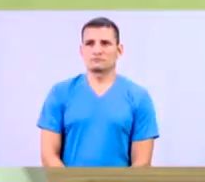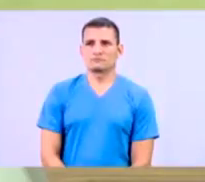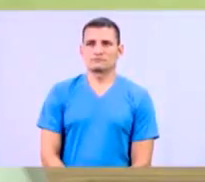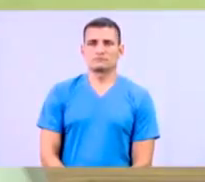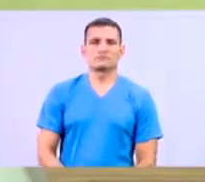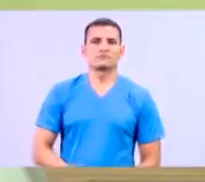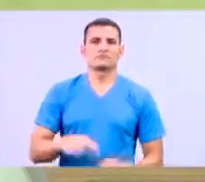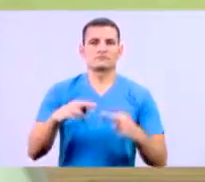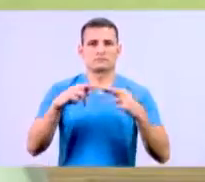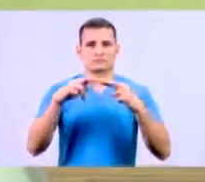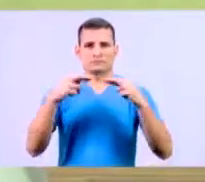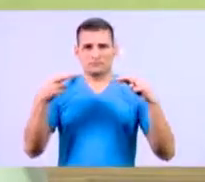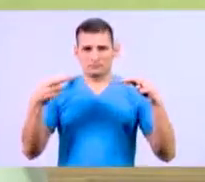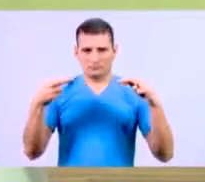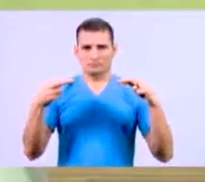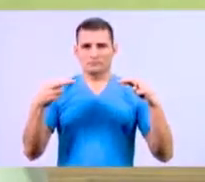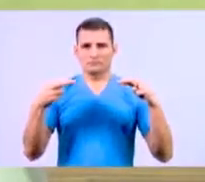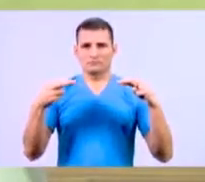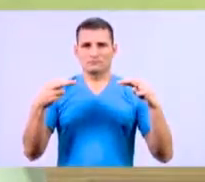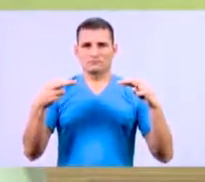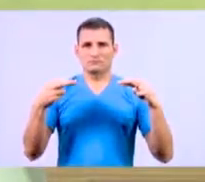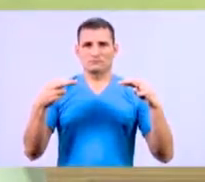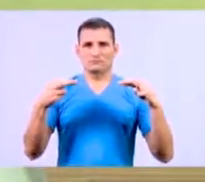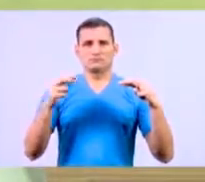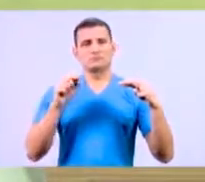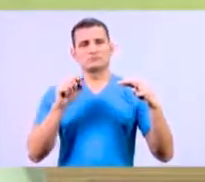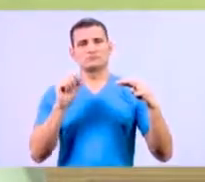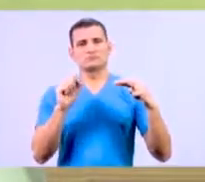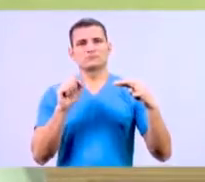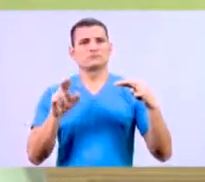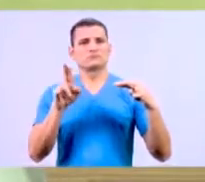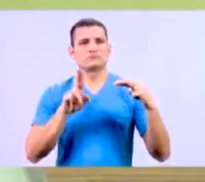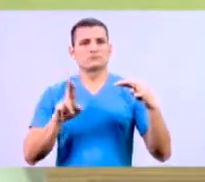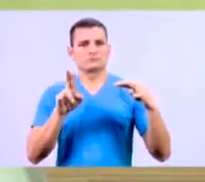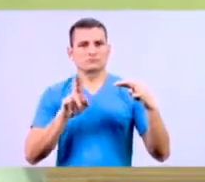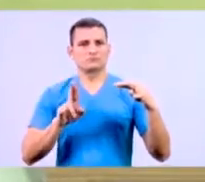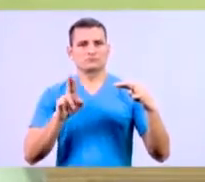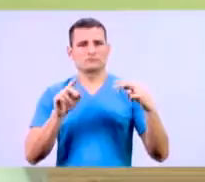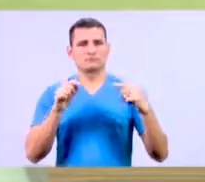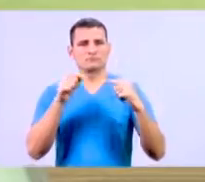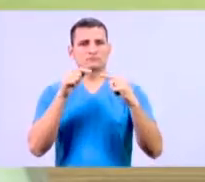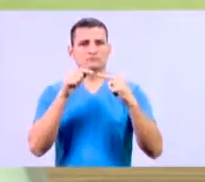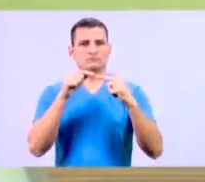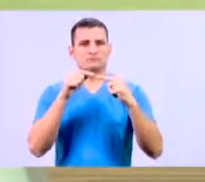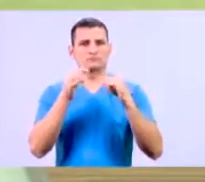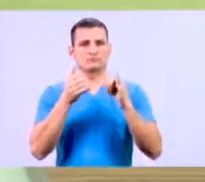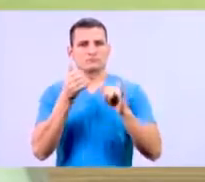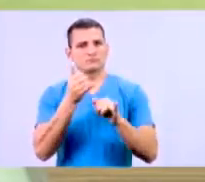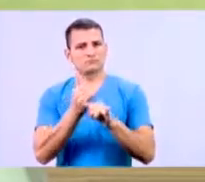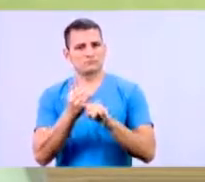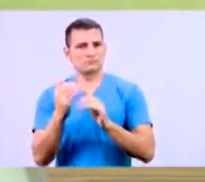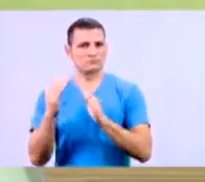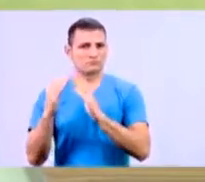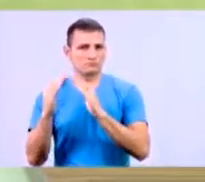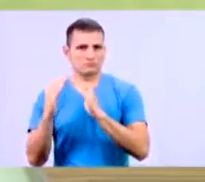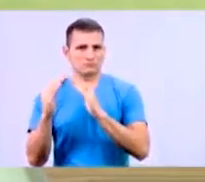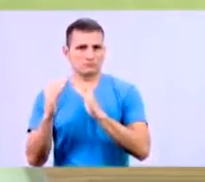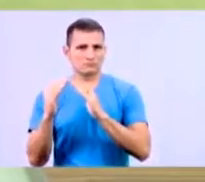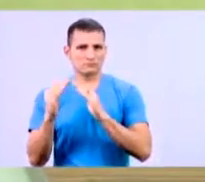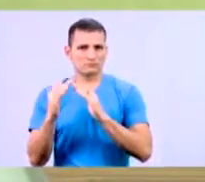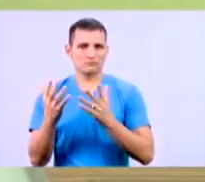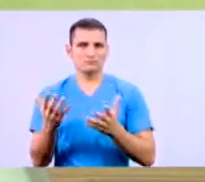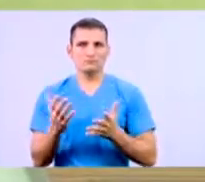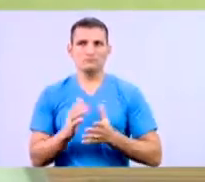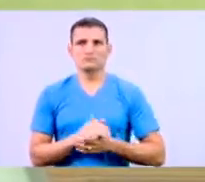pá trançado, ele poderia ser utilizado numa conexão de internet doméstica. Como a gente vê no